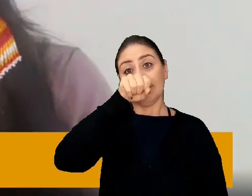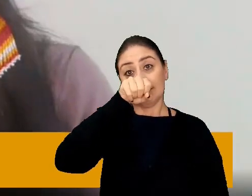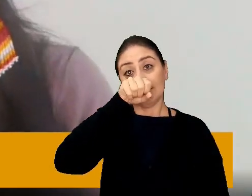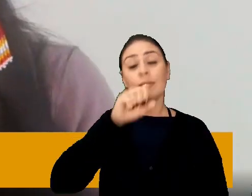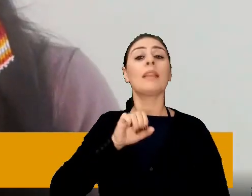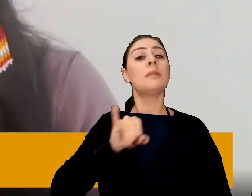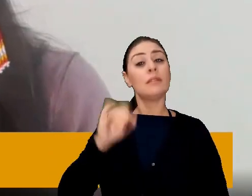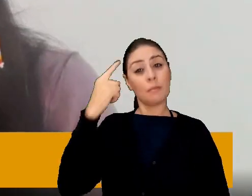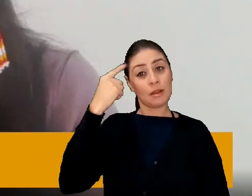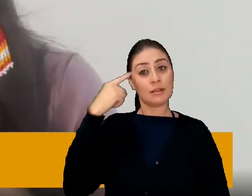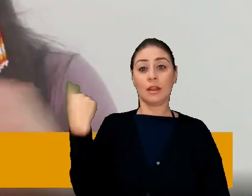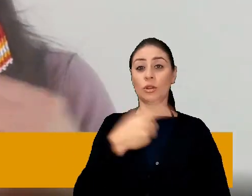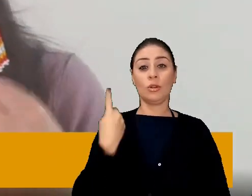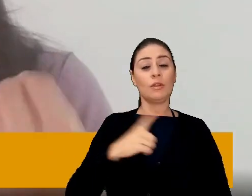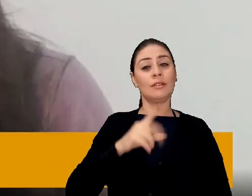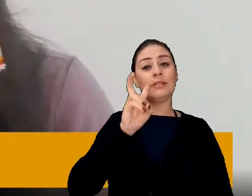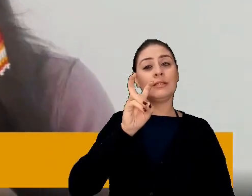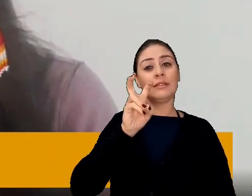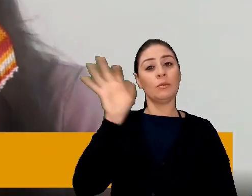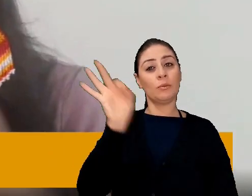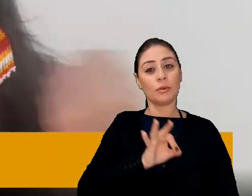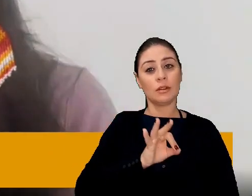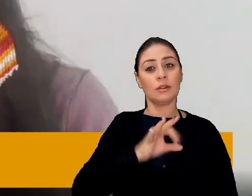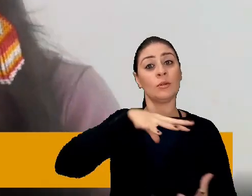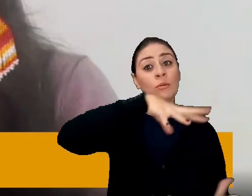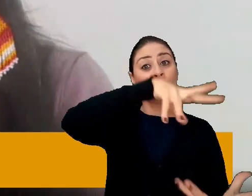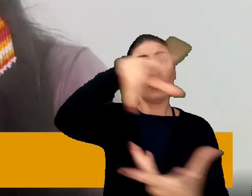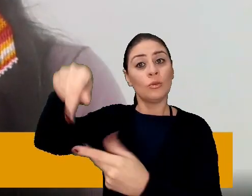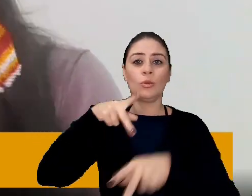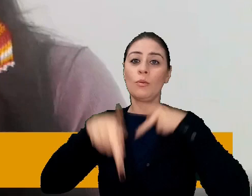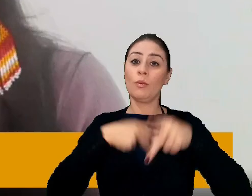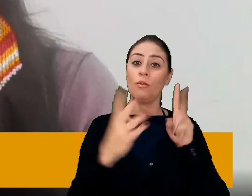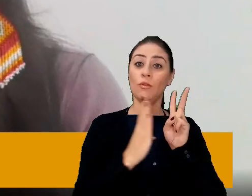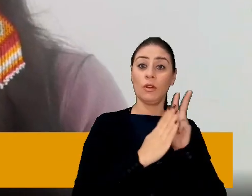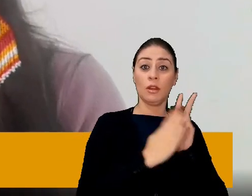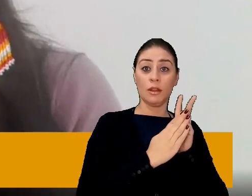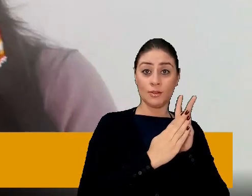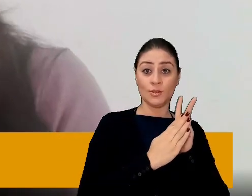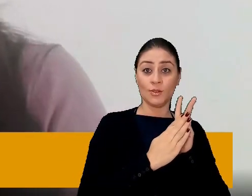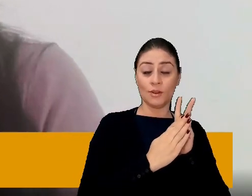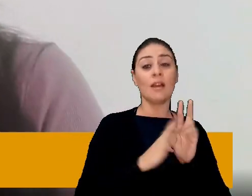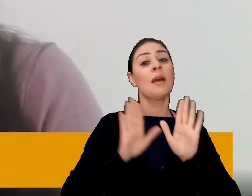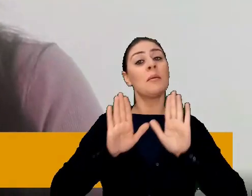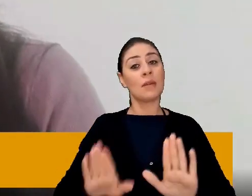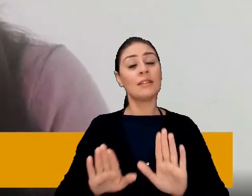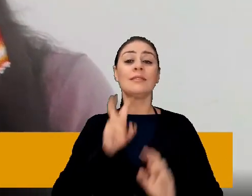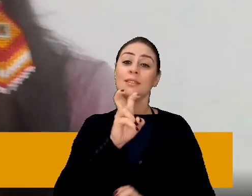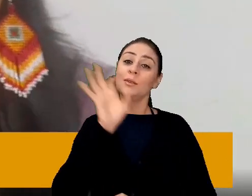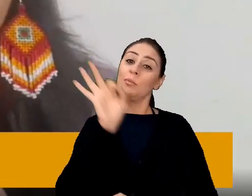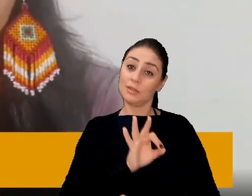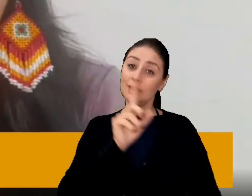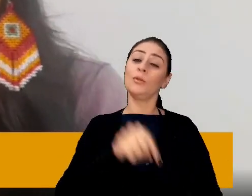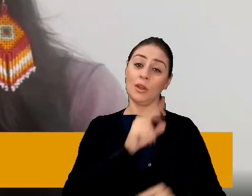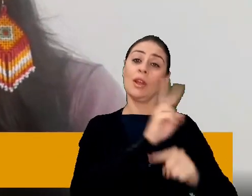gente é considerado 5% da população do planeta, mas a gente também tem que pensar que a gente é 5% da população